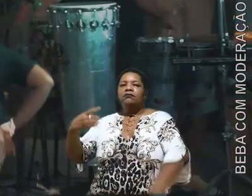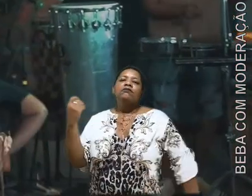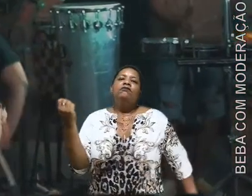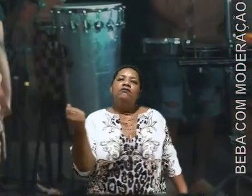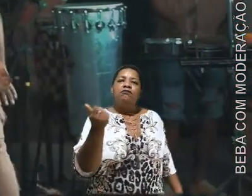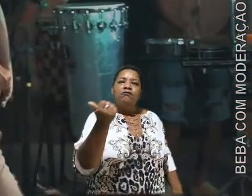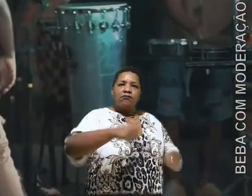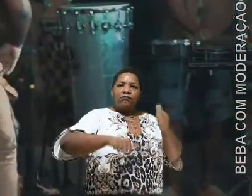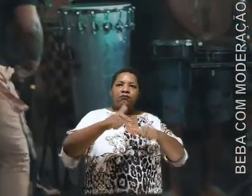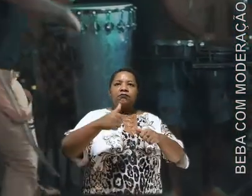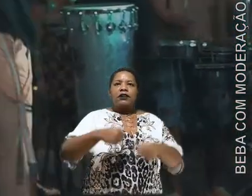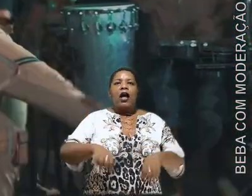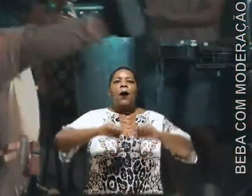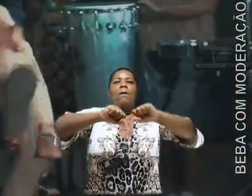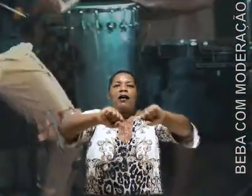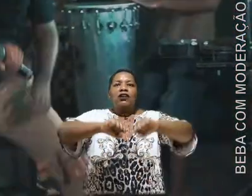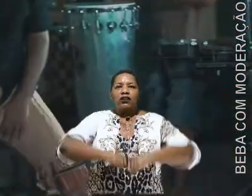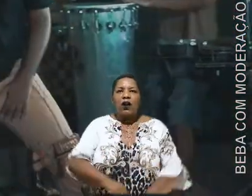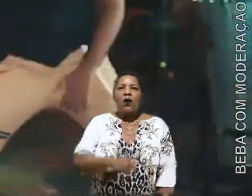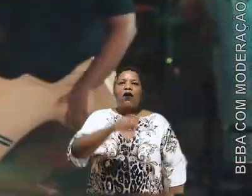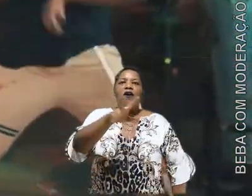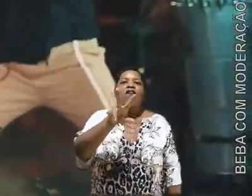E aí